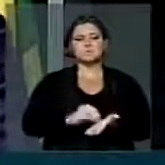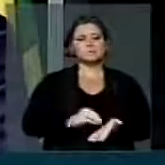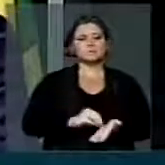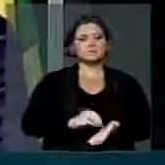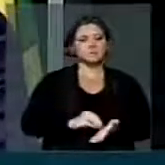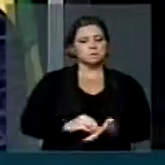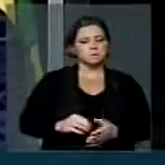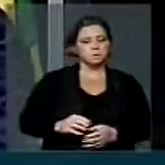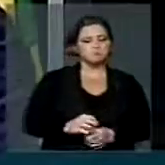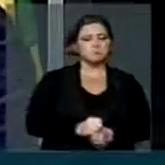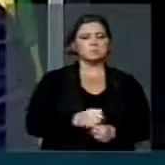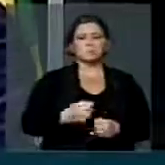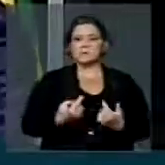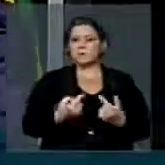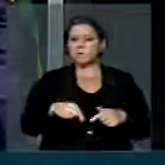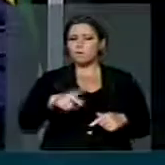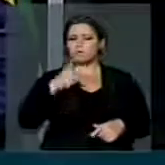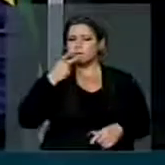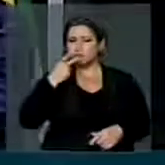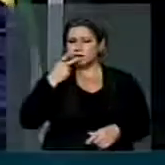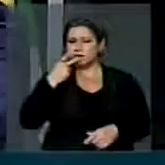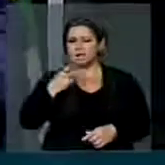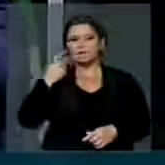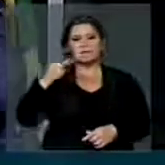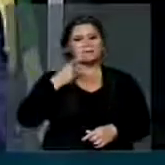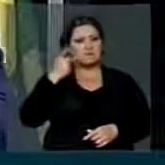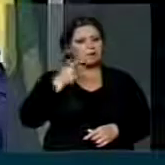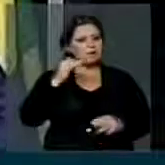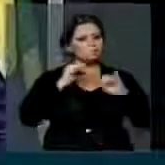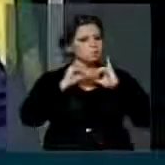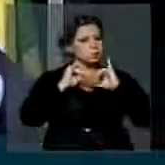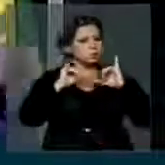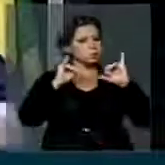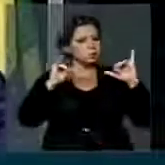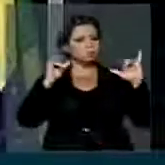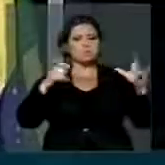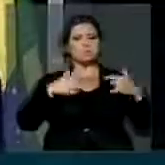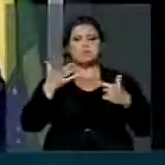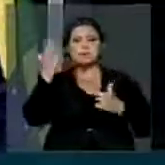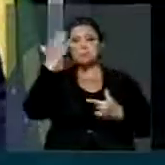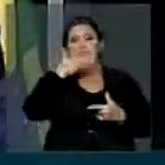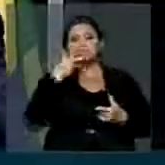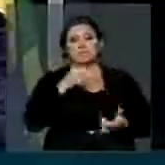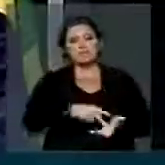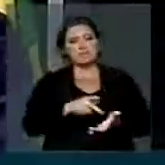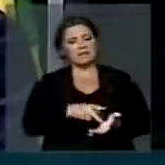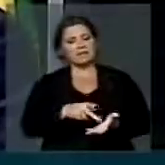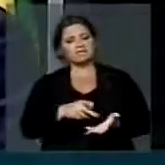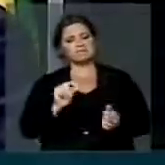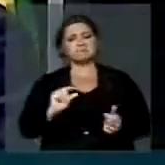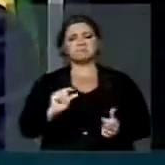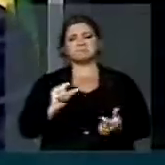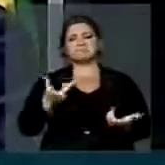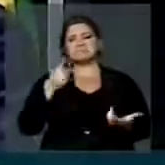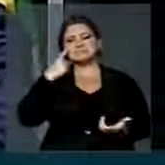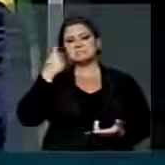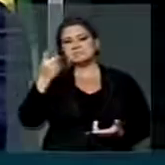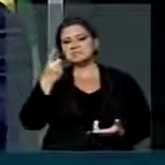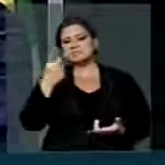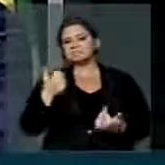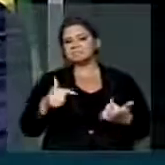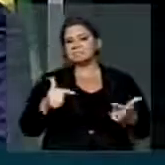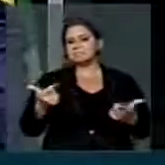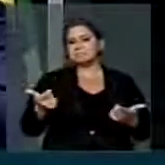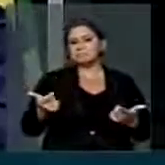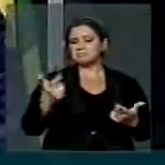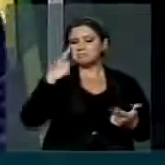total contradição entre o discurso que se faz, a propaganda que se faz e aquilo que efetivamente o povo vê nas ruas,